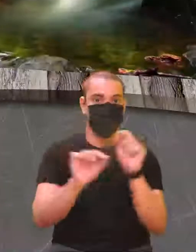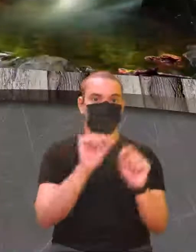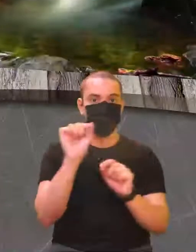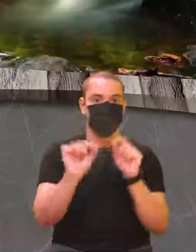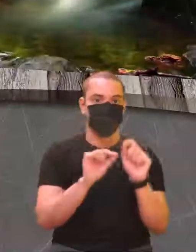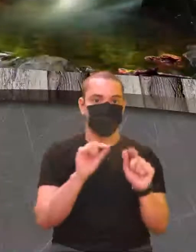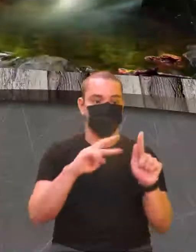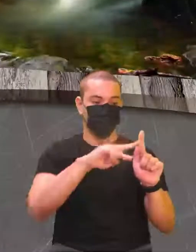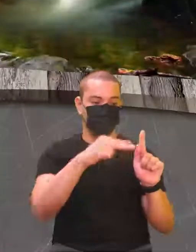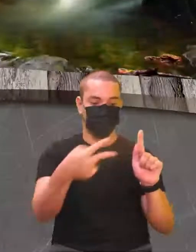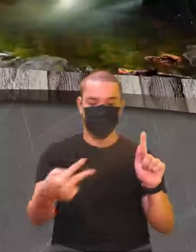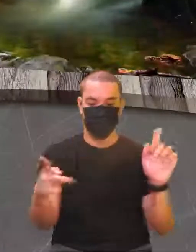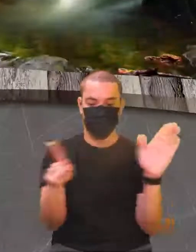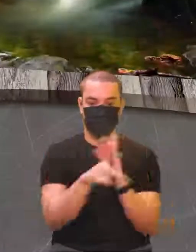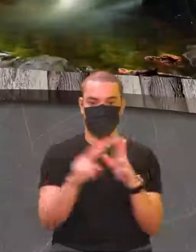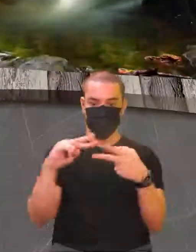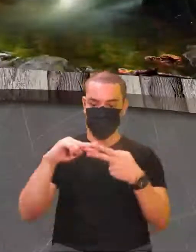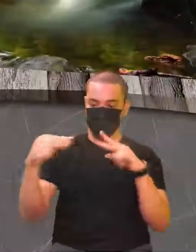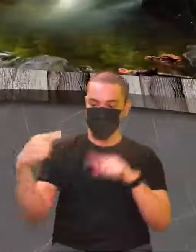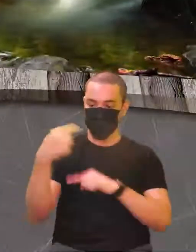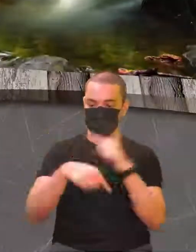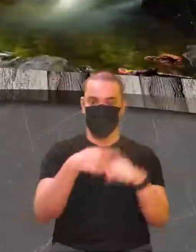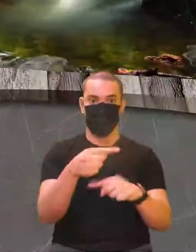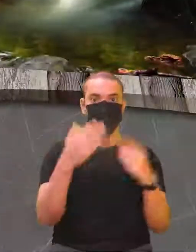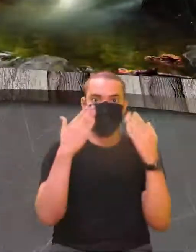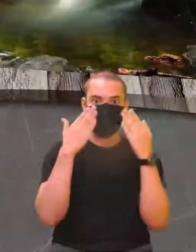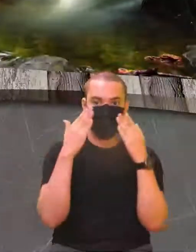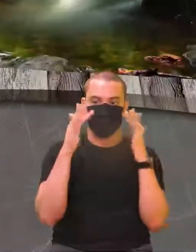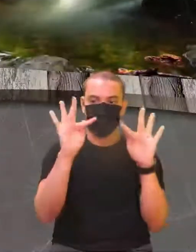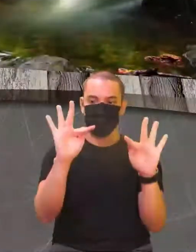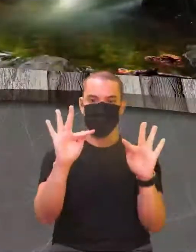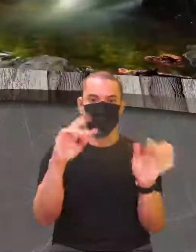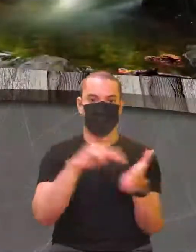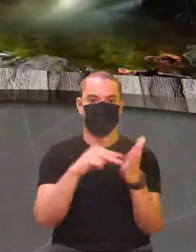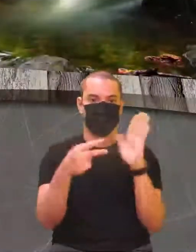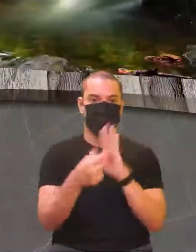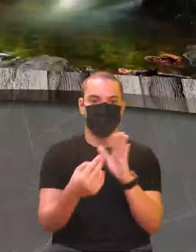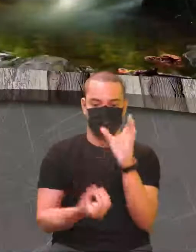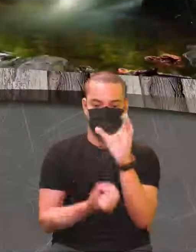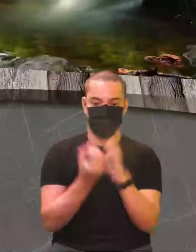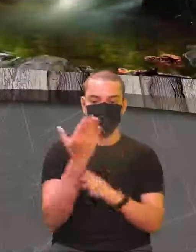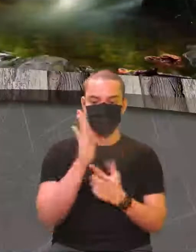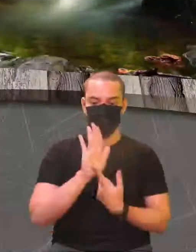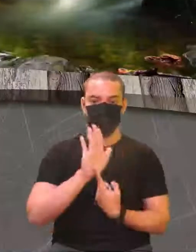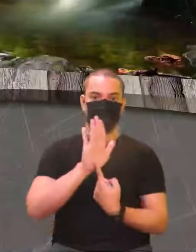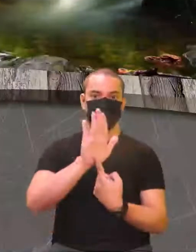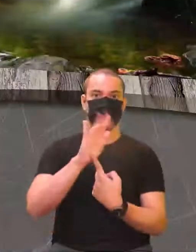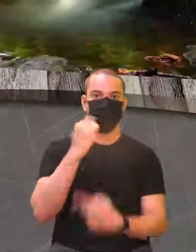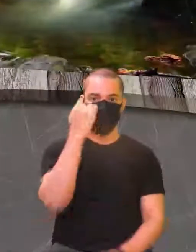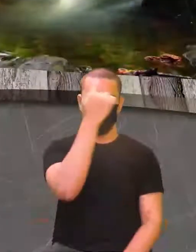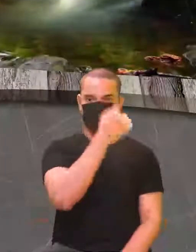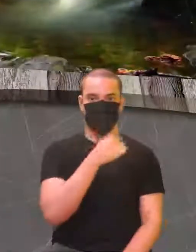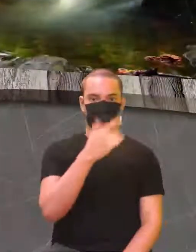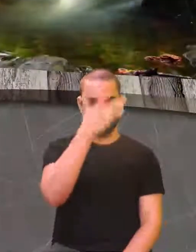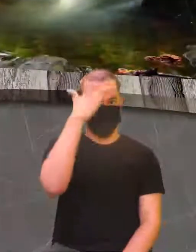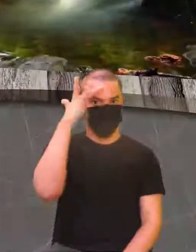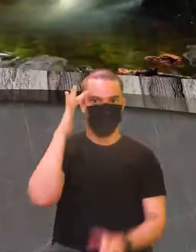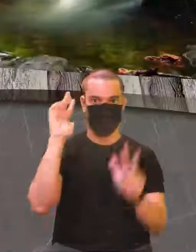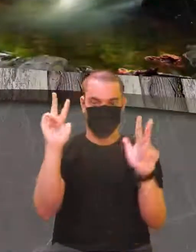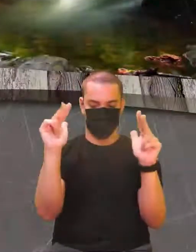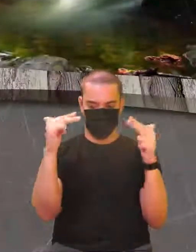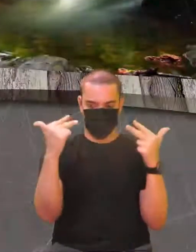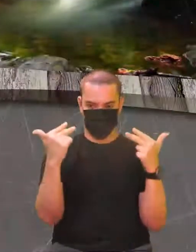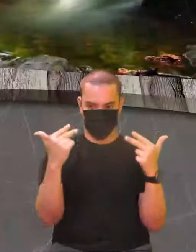o conteúdo genético e fenótipo é o que aquele conteúdo genético vai expressar para as pessoas verem em